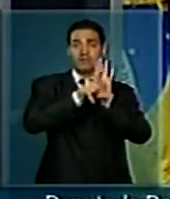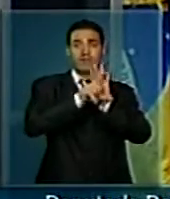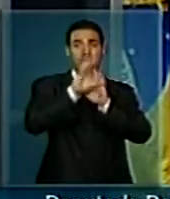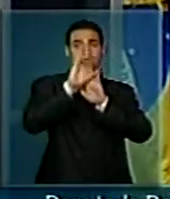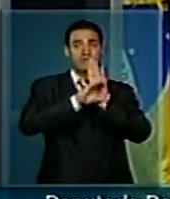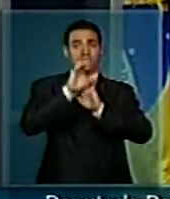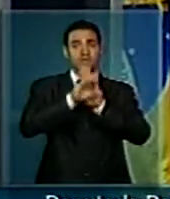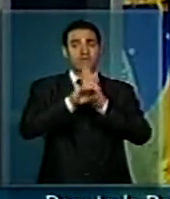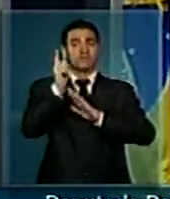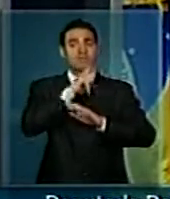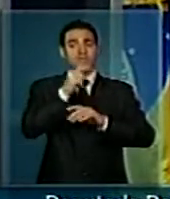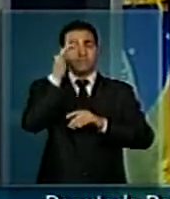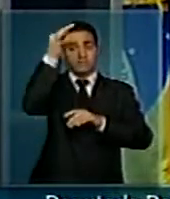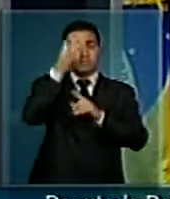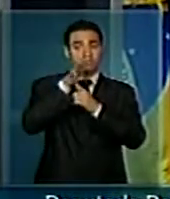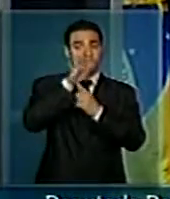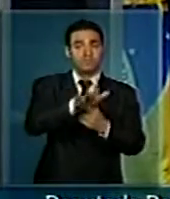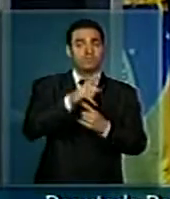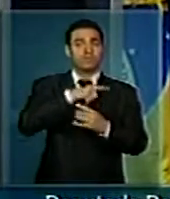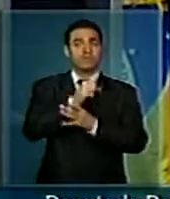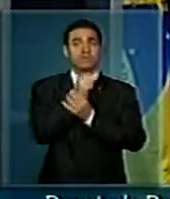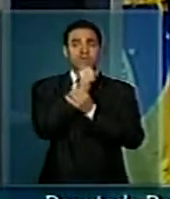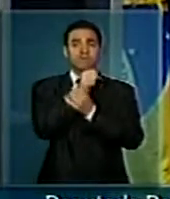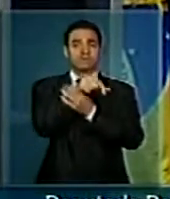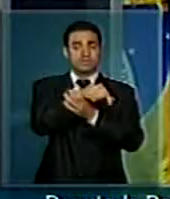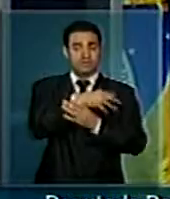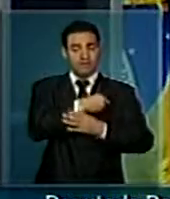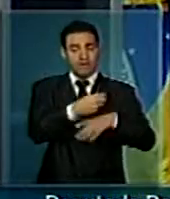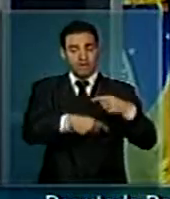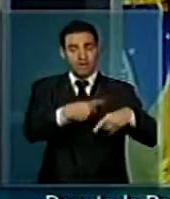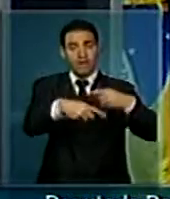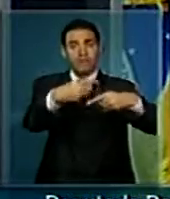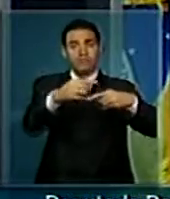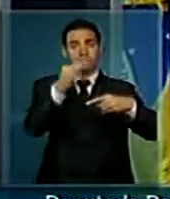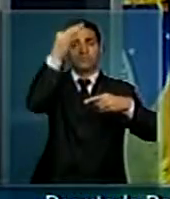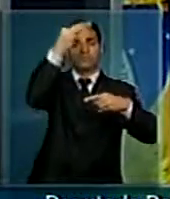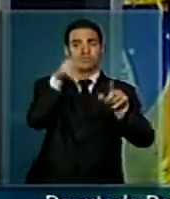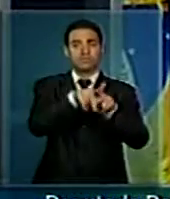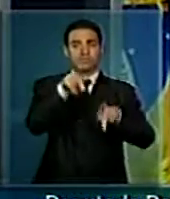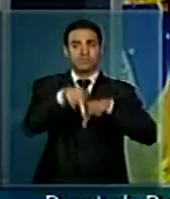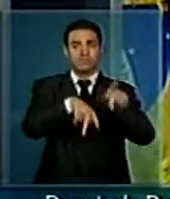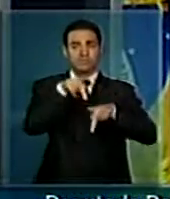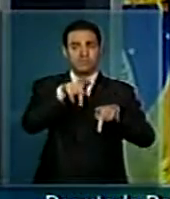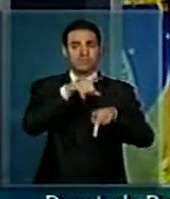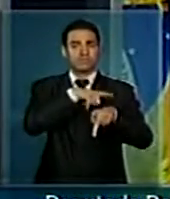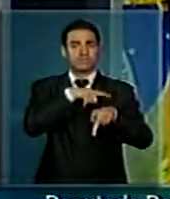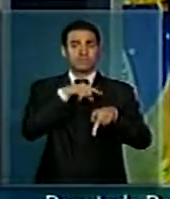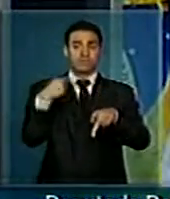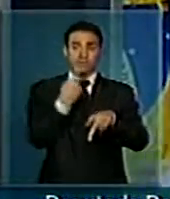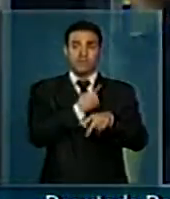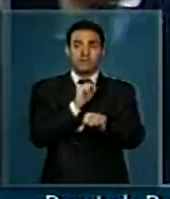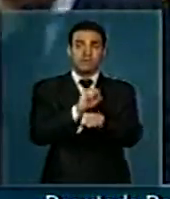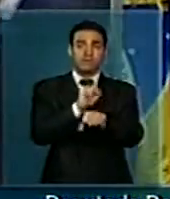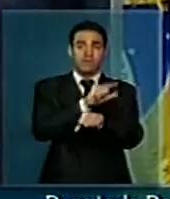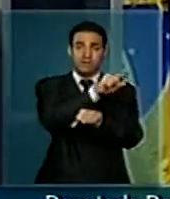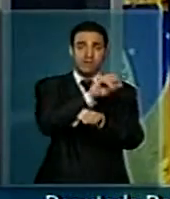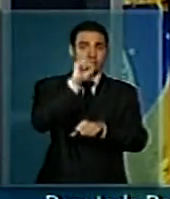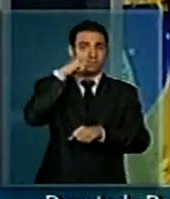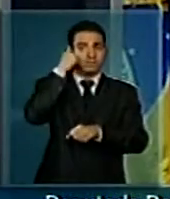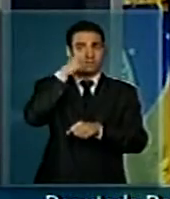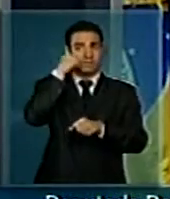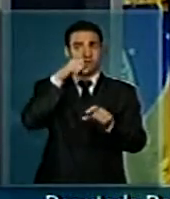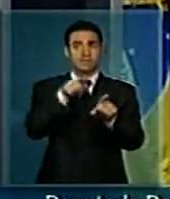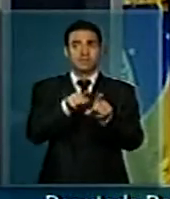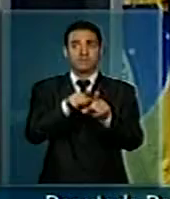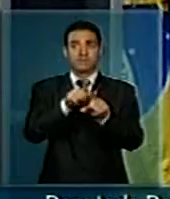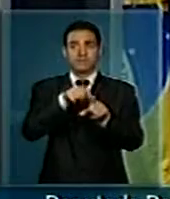com garantias a essa geração e às futuras gerações, o que sinceramente esperamos que o Senado Federal,